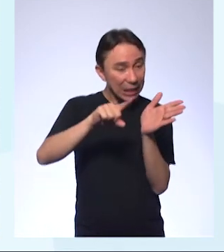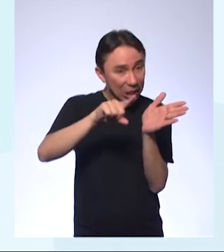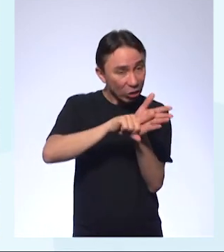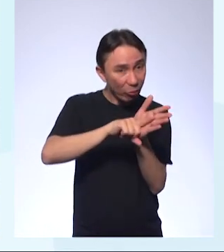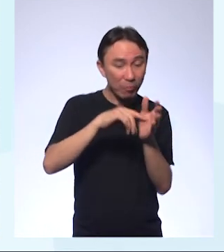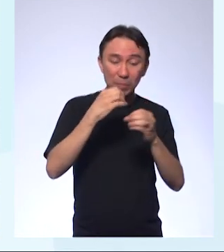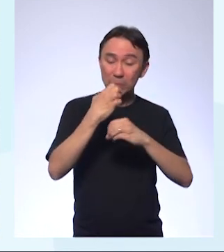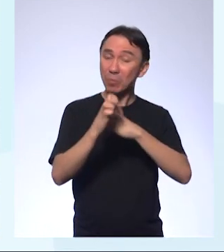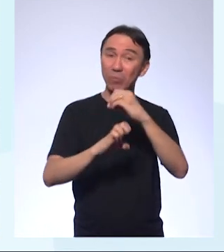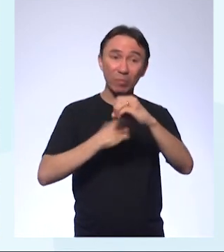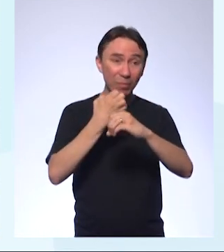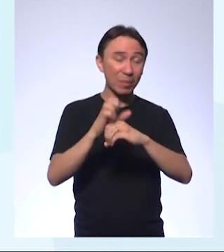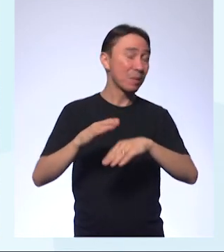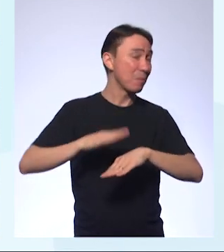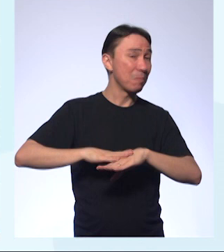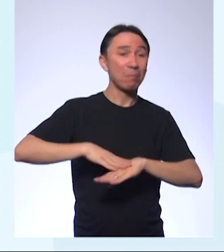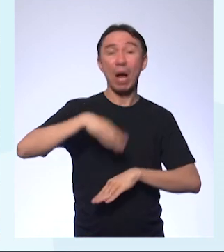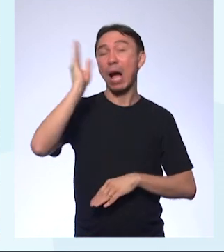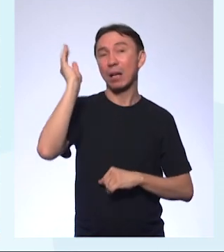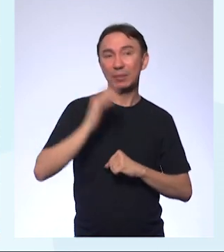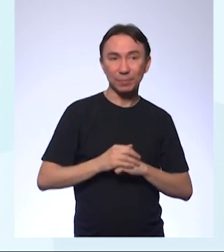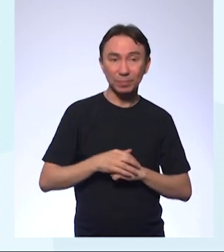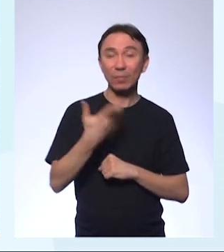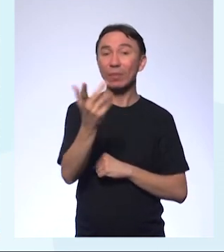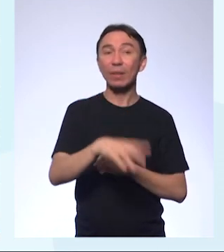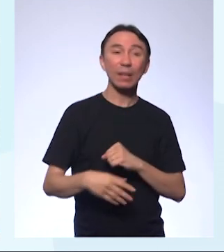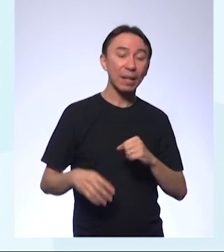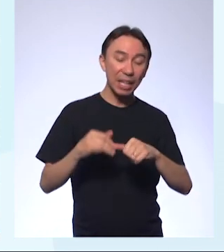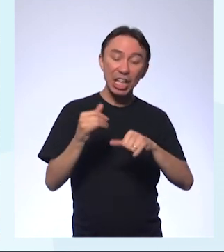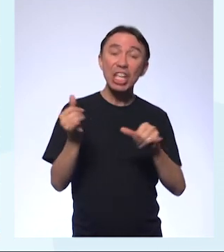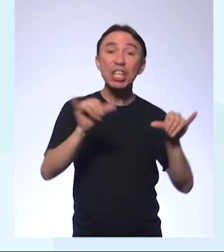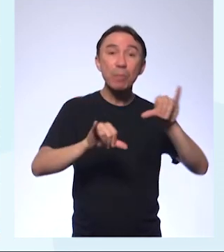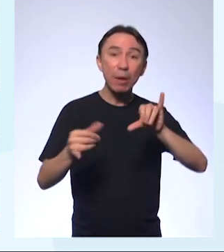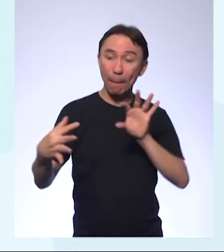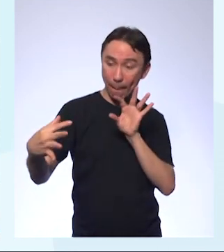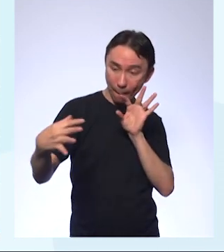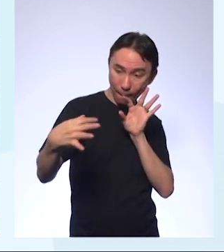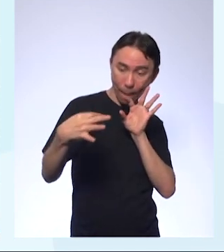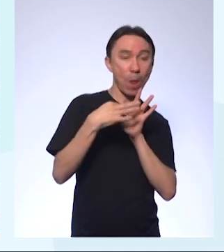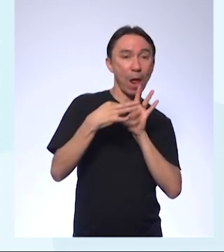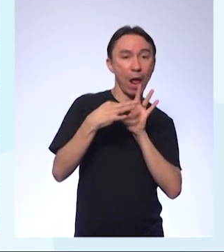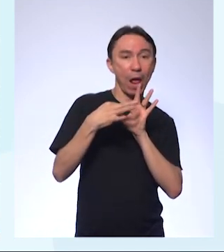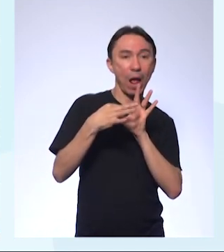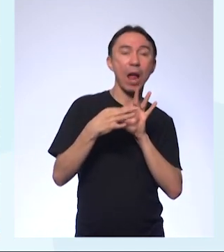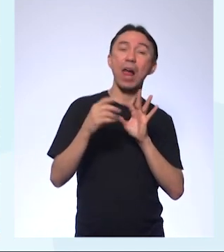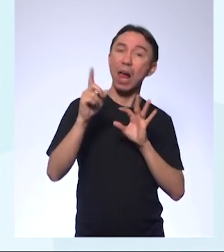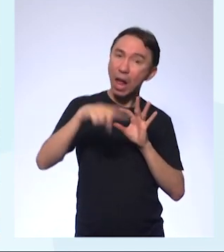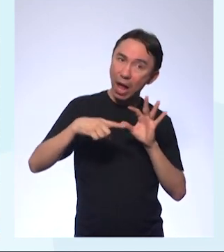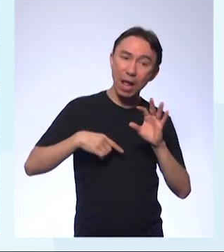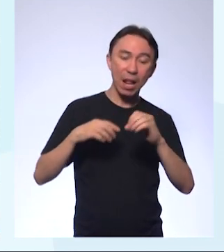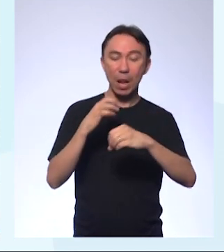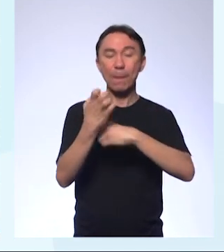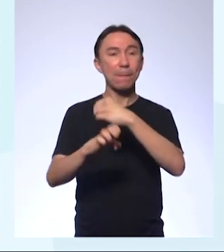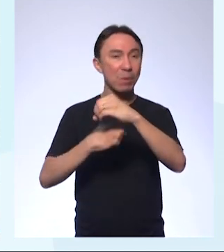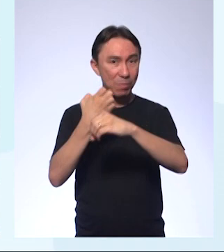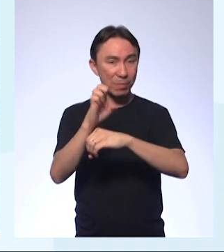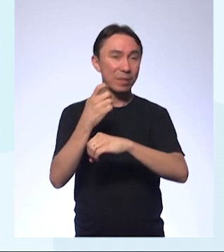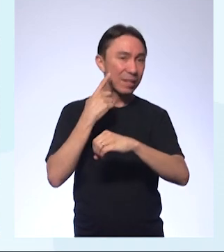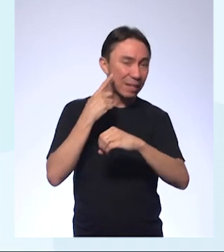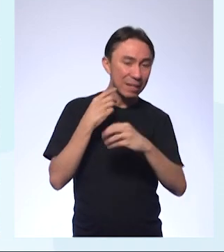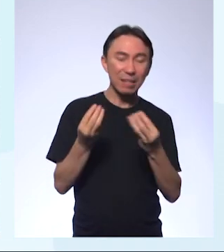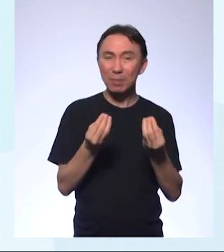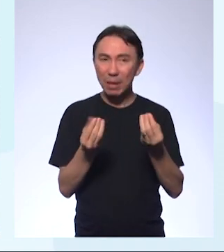acontecer uma ligação química, são eles que terão a tendência em receber os elétrons para se neutralizar, para se